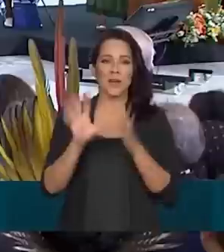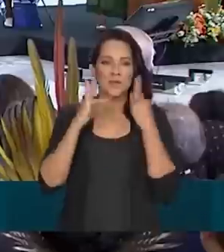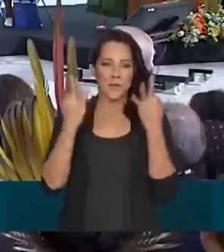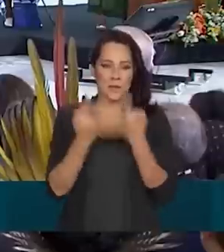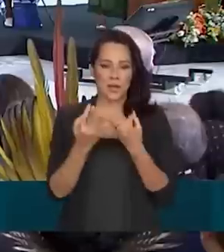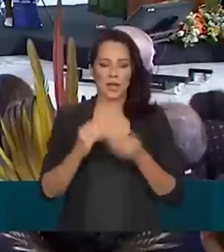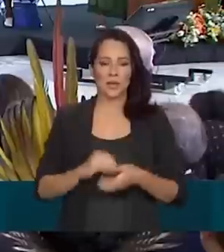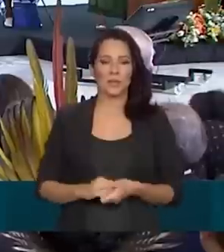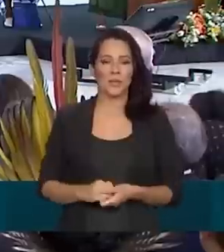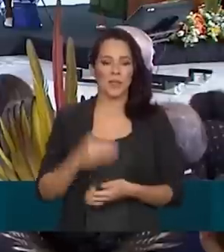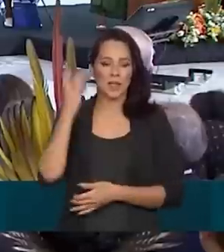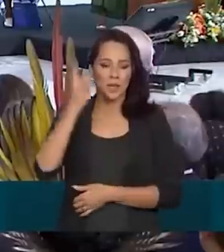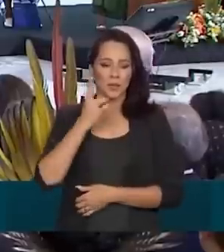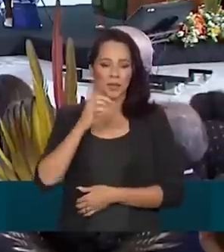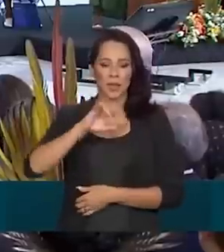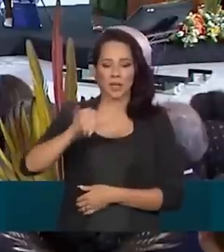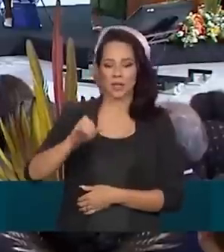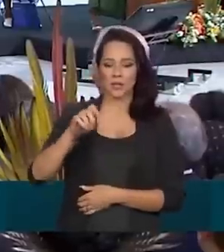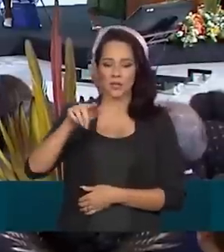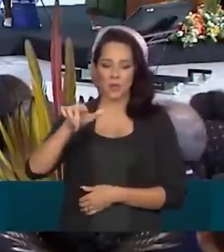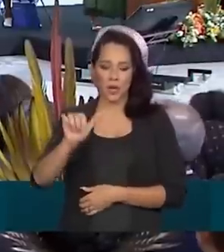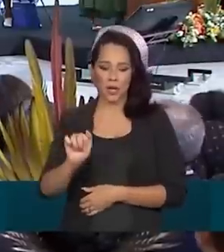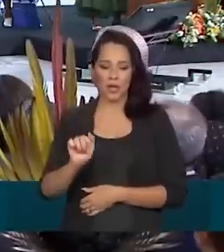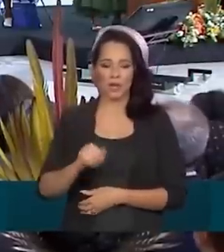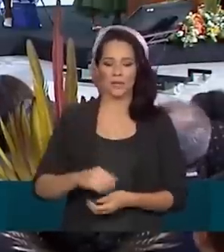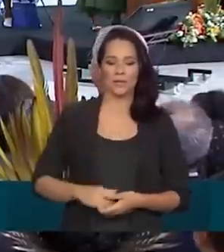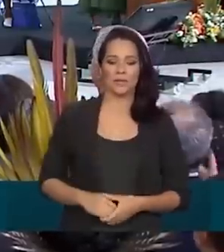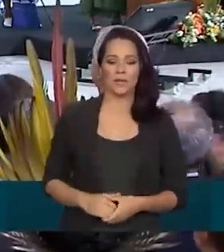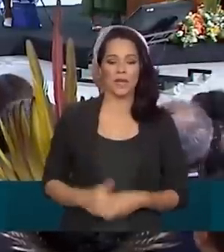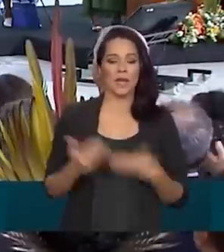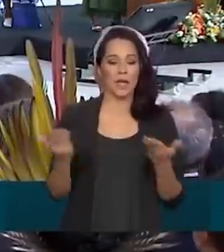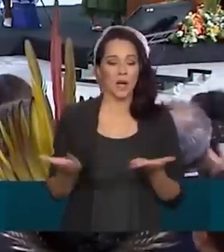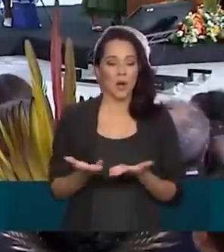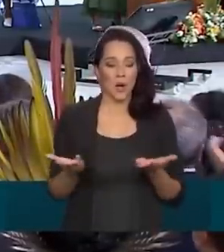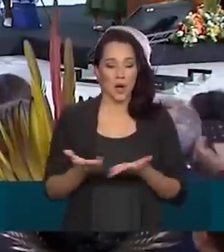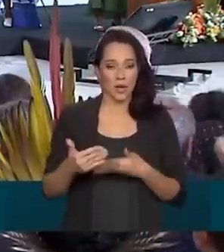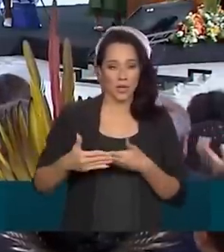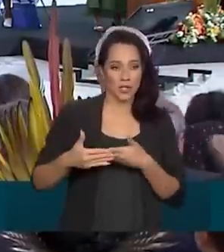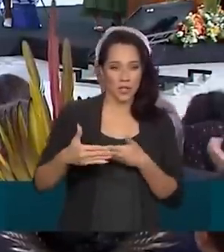parentíssima deputada Joênia Wabichana, que